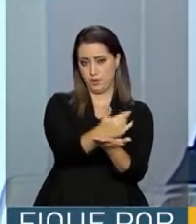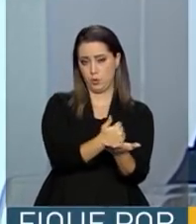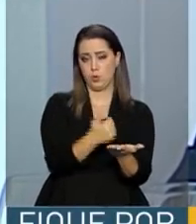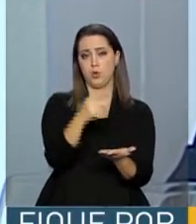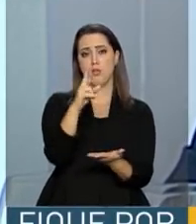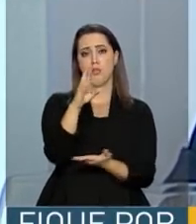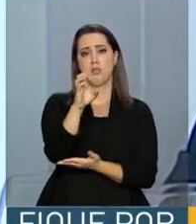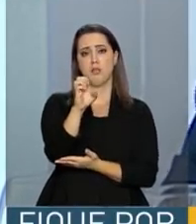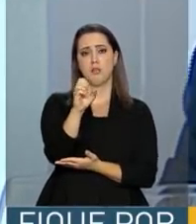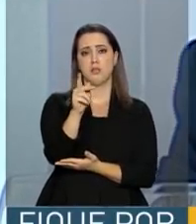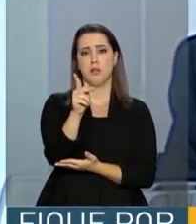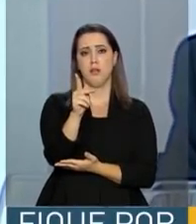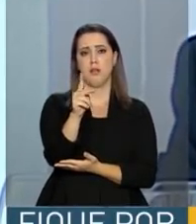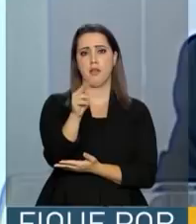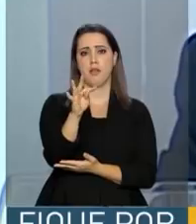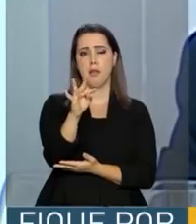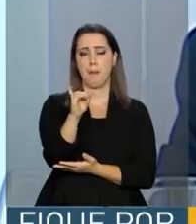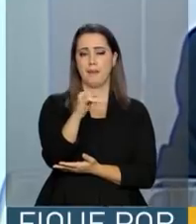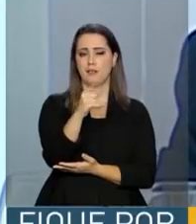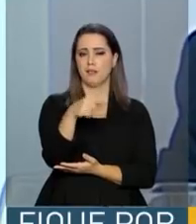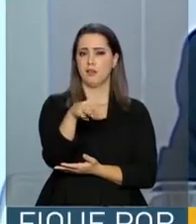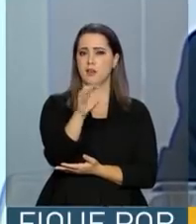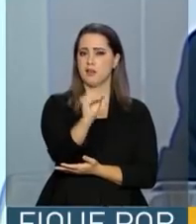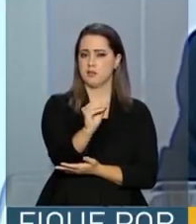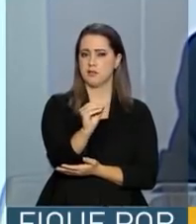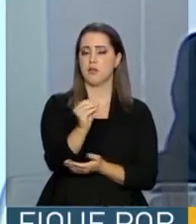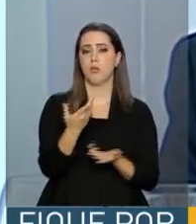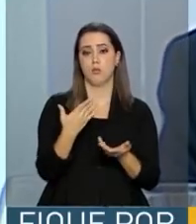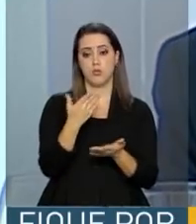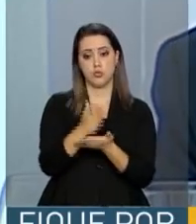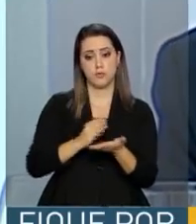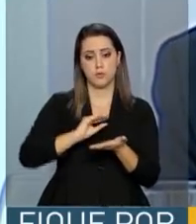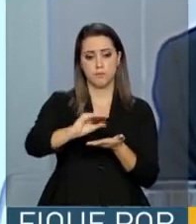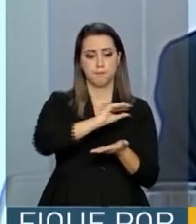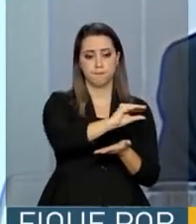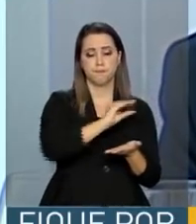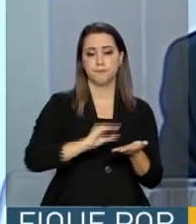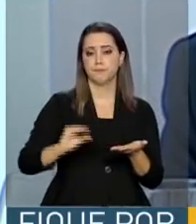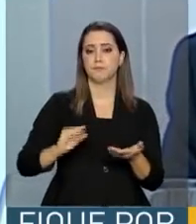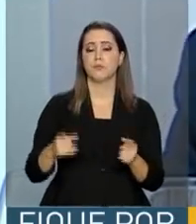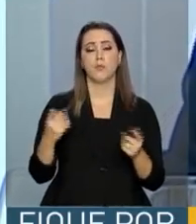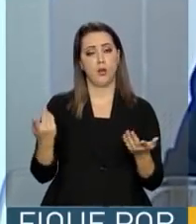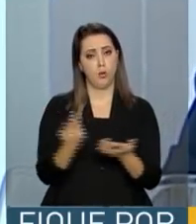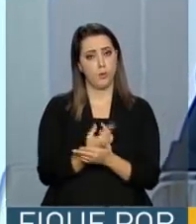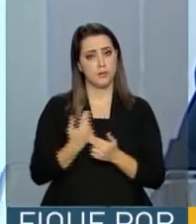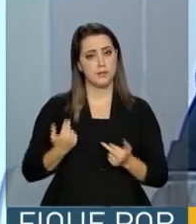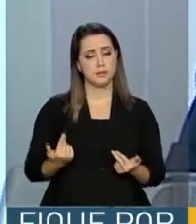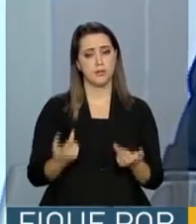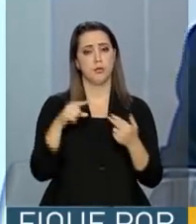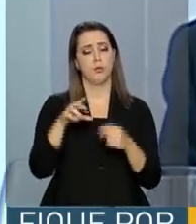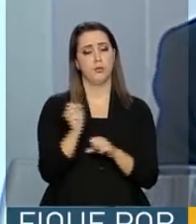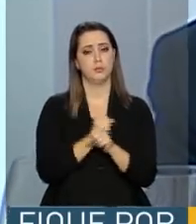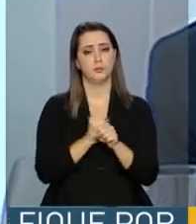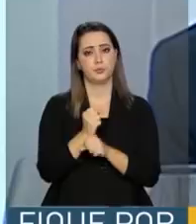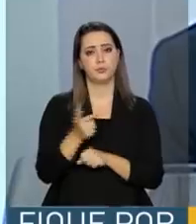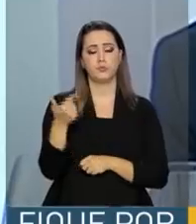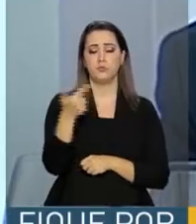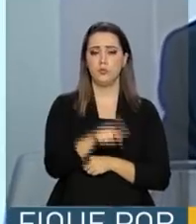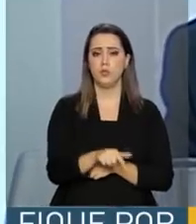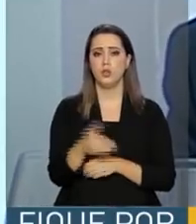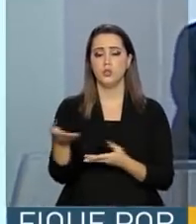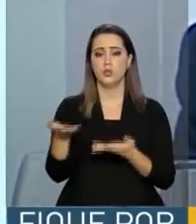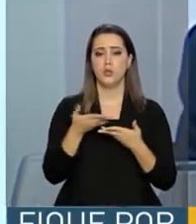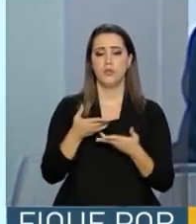municípios e eles puderam fechar os seus balanços esse fenômeno se repete agora neste ano novamente veio a